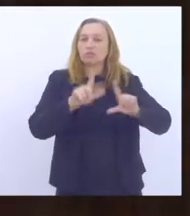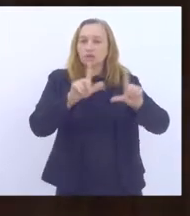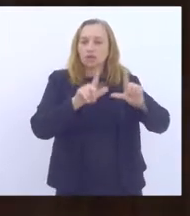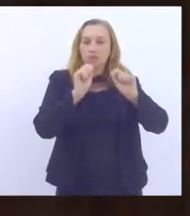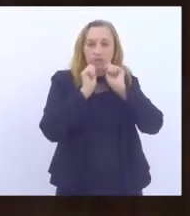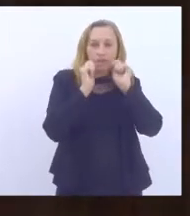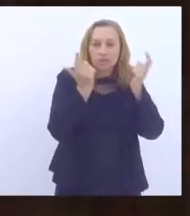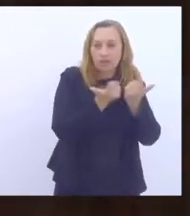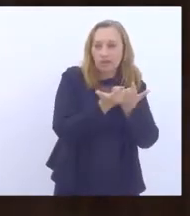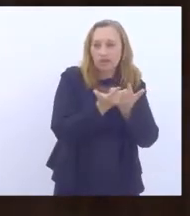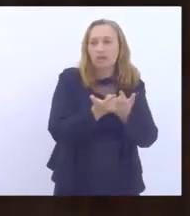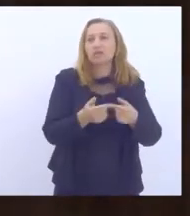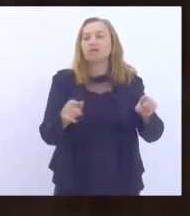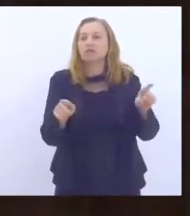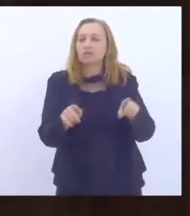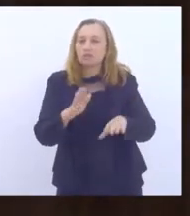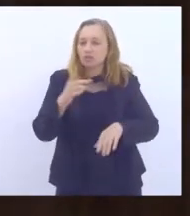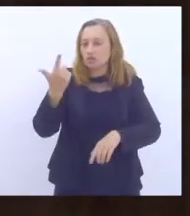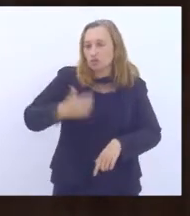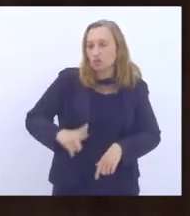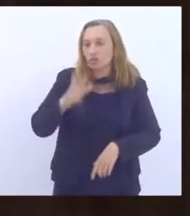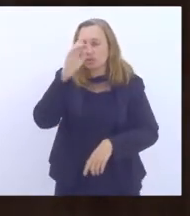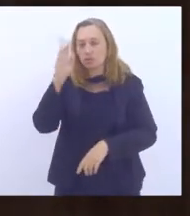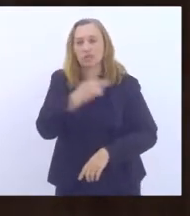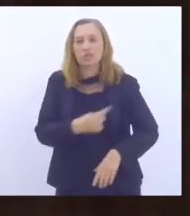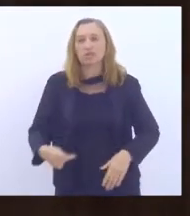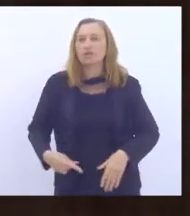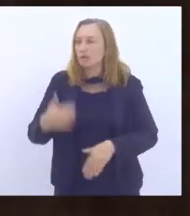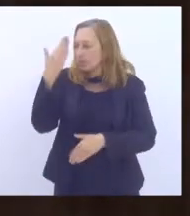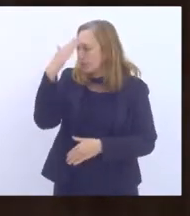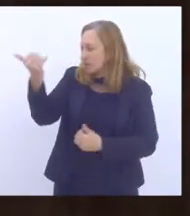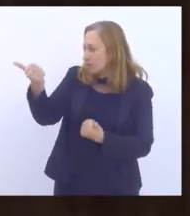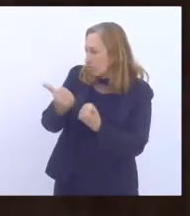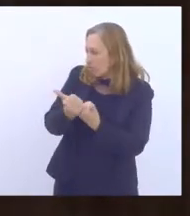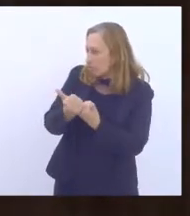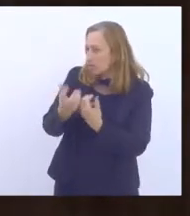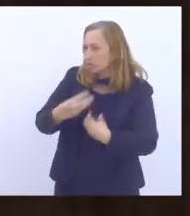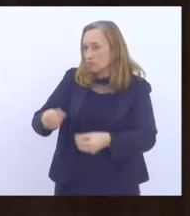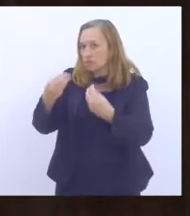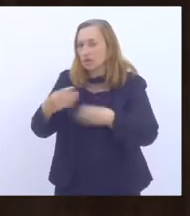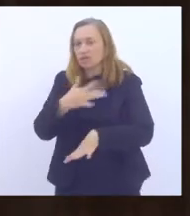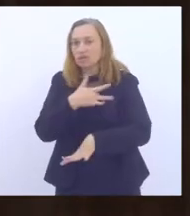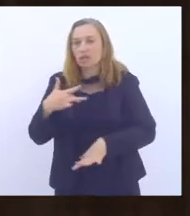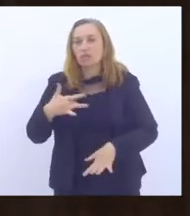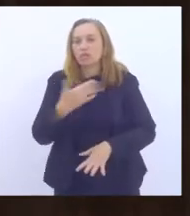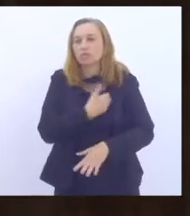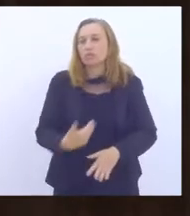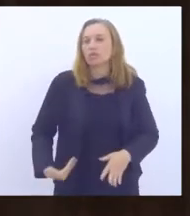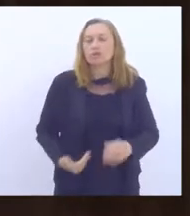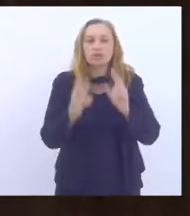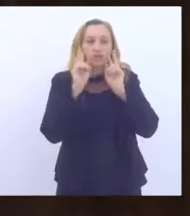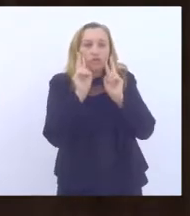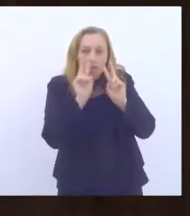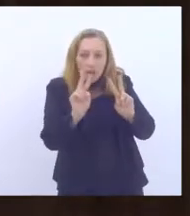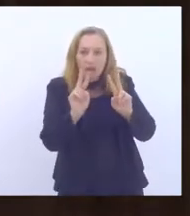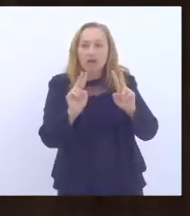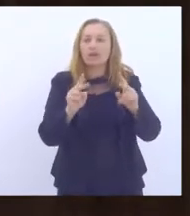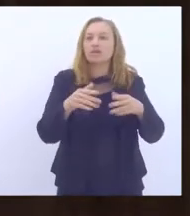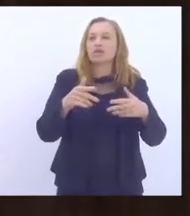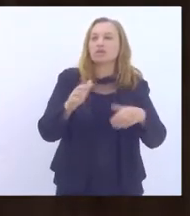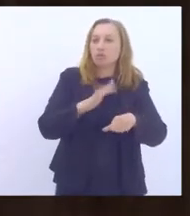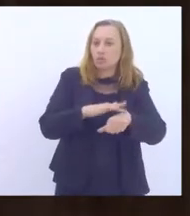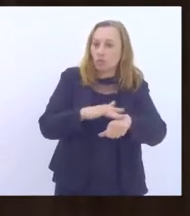também um podcast tão mais uma vez Presidente Obrigada pelo apoio que sua da saúde pública nesse olhar da